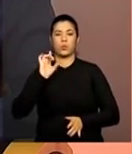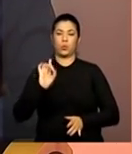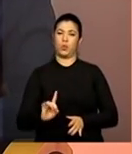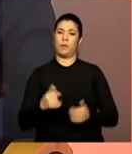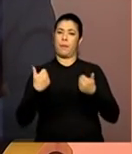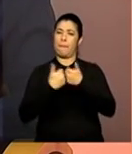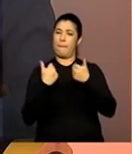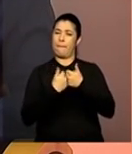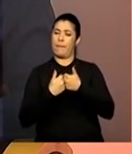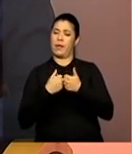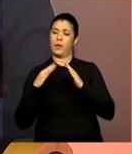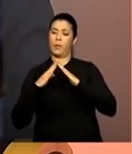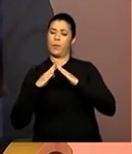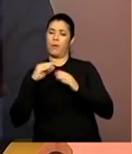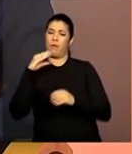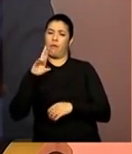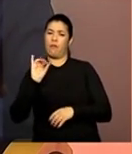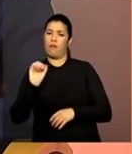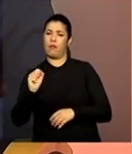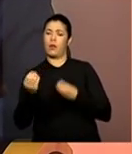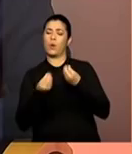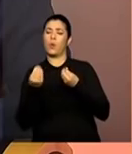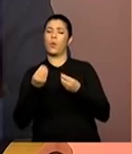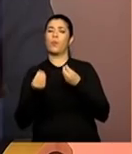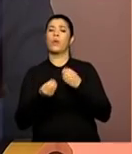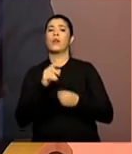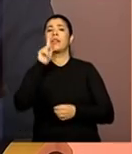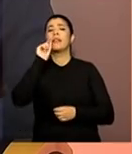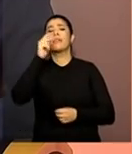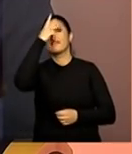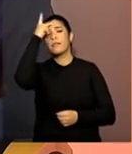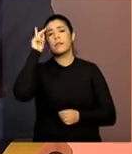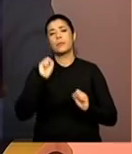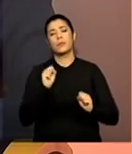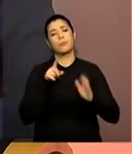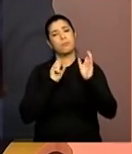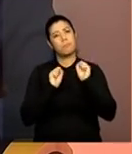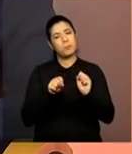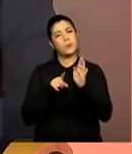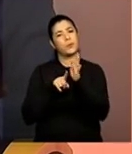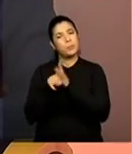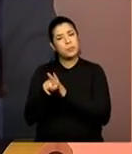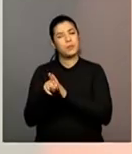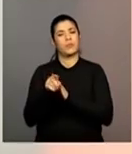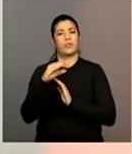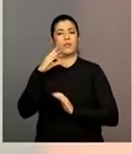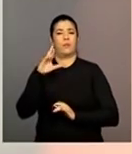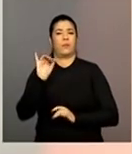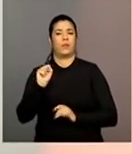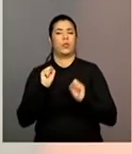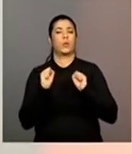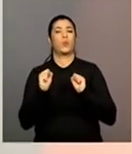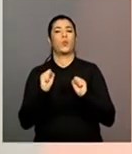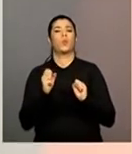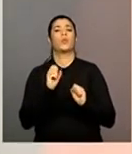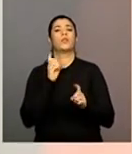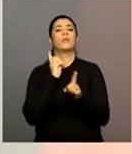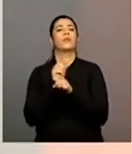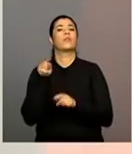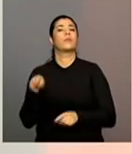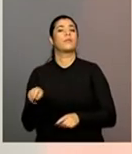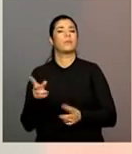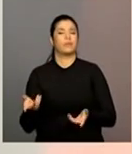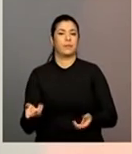Cris quem pode procurar um CRS né e o que que pode encontrar lá olha a o acesso ao